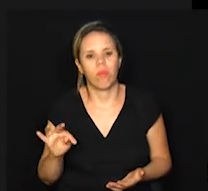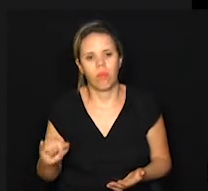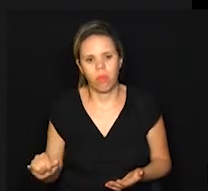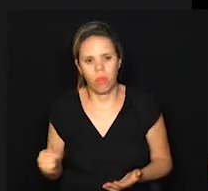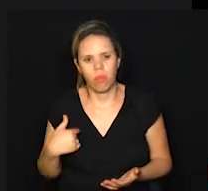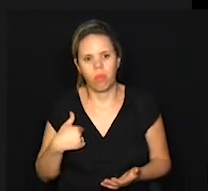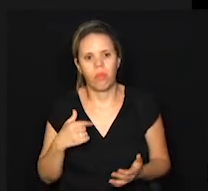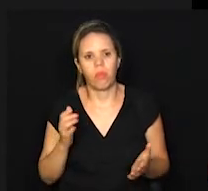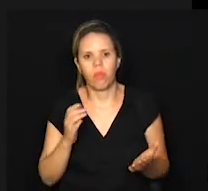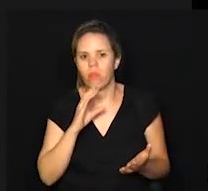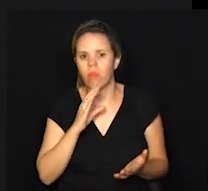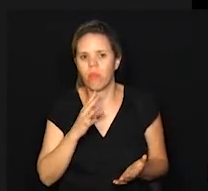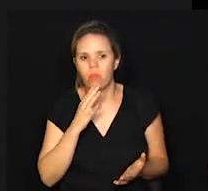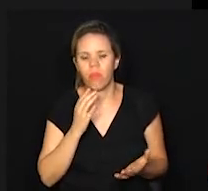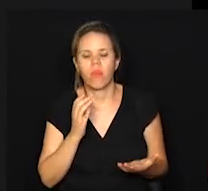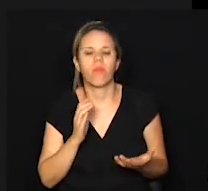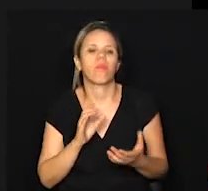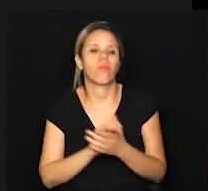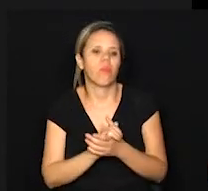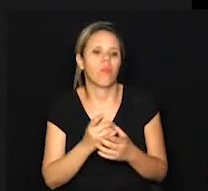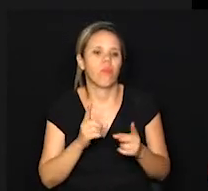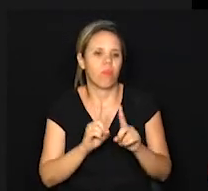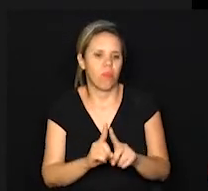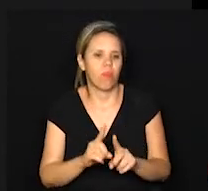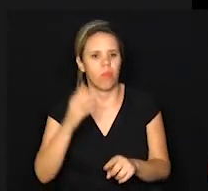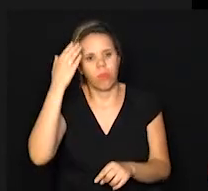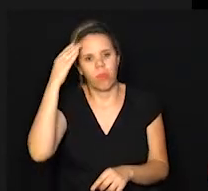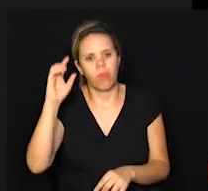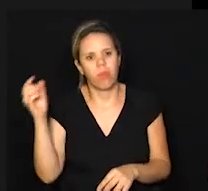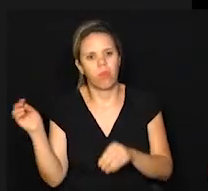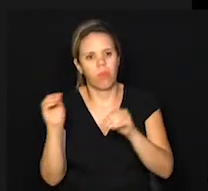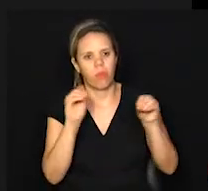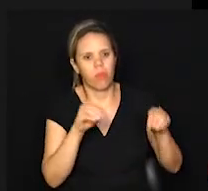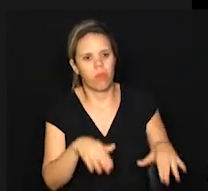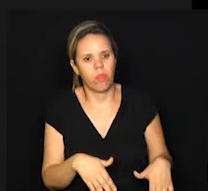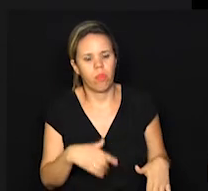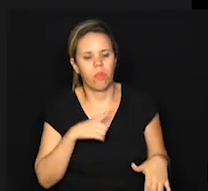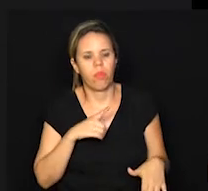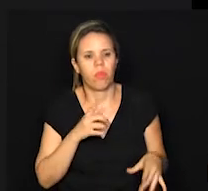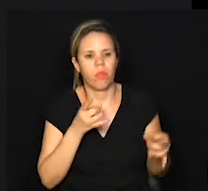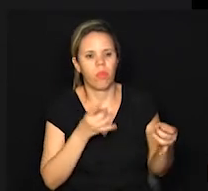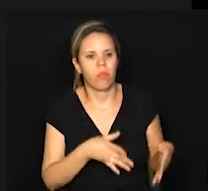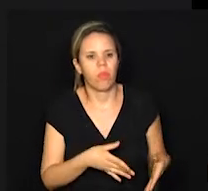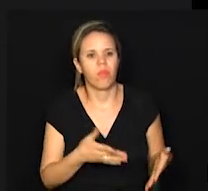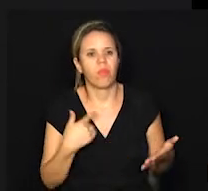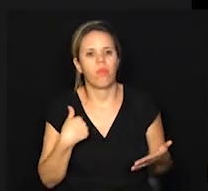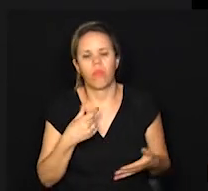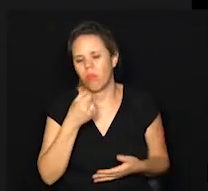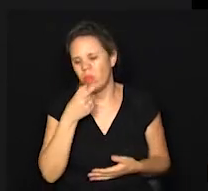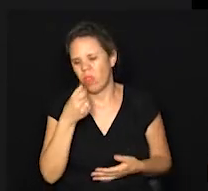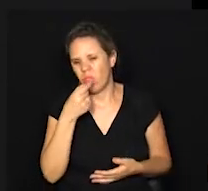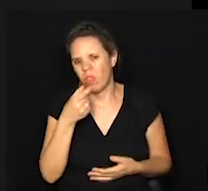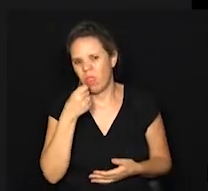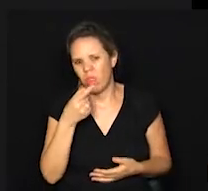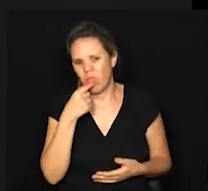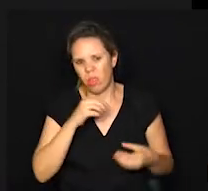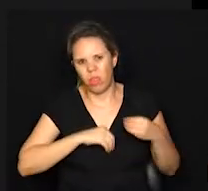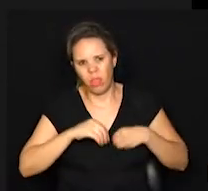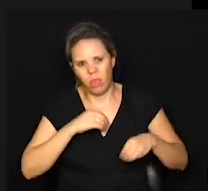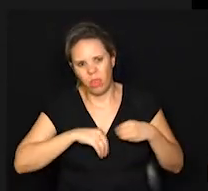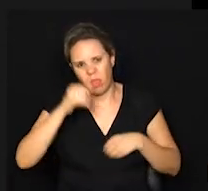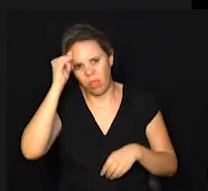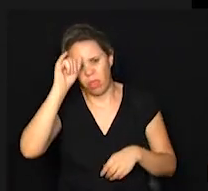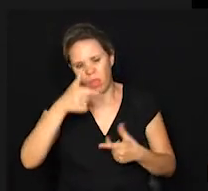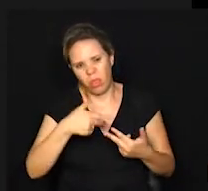meu marido, que ele é paranaense, e vim embora para cá. Eu tive que ir embora, eu tomava remédio antidepressivo,